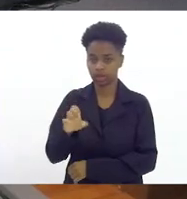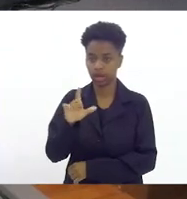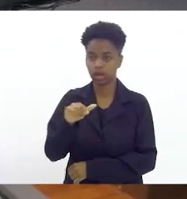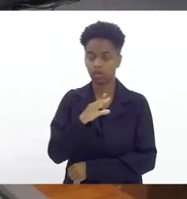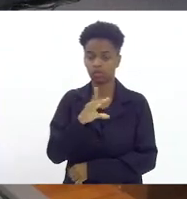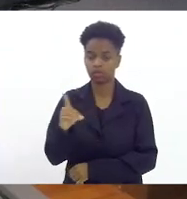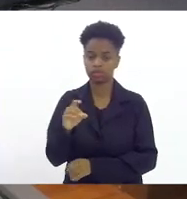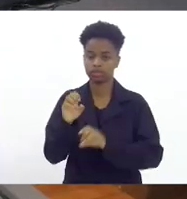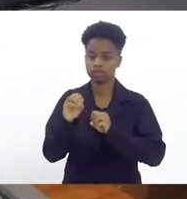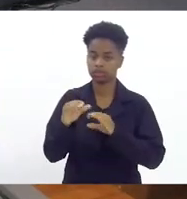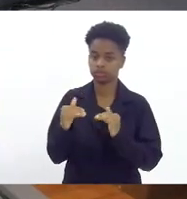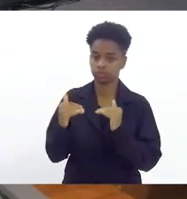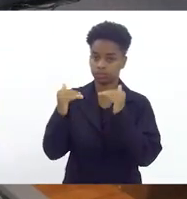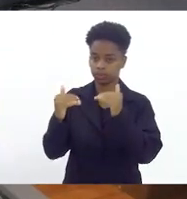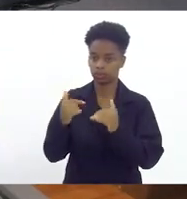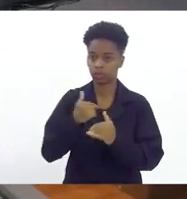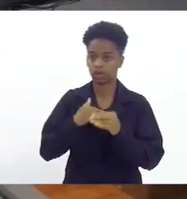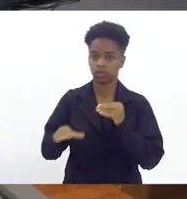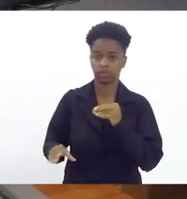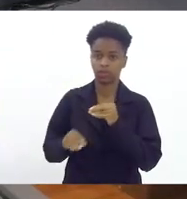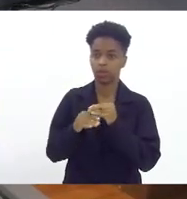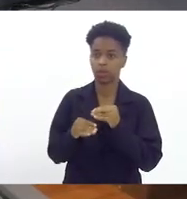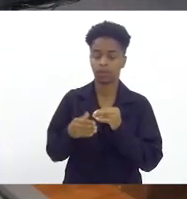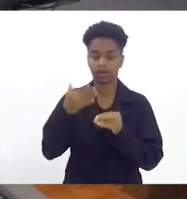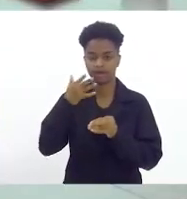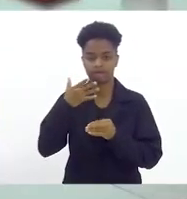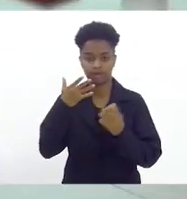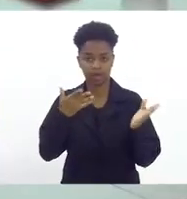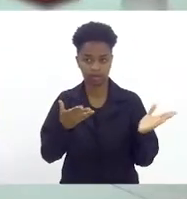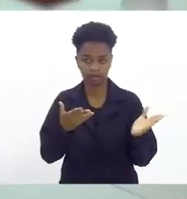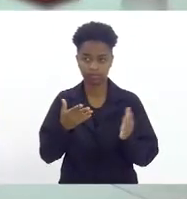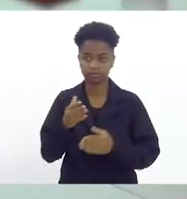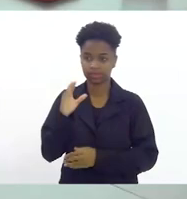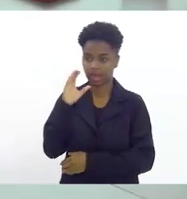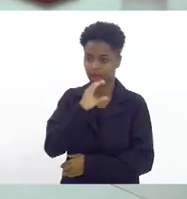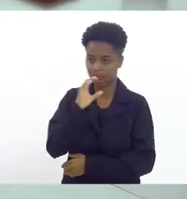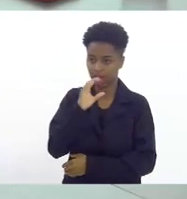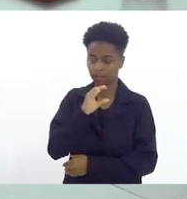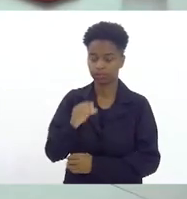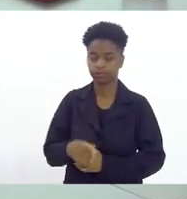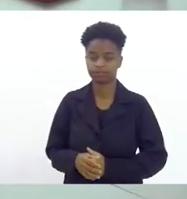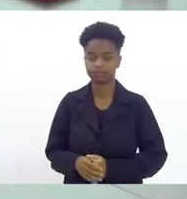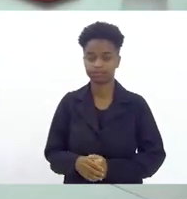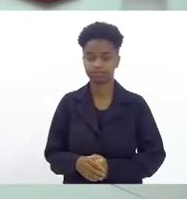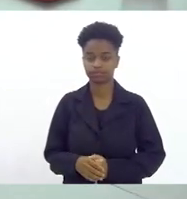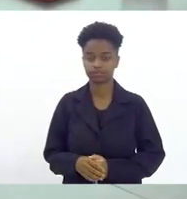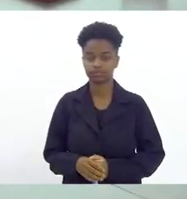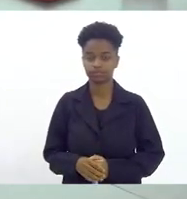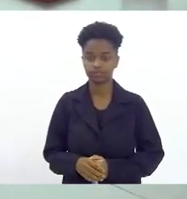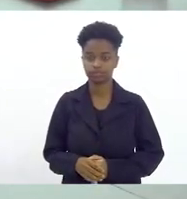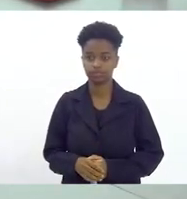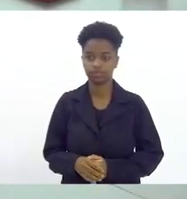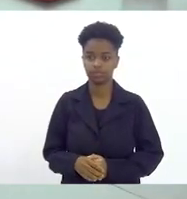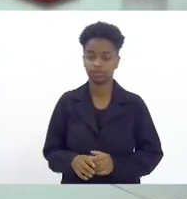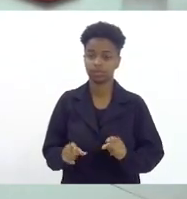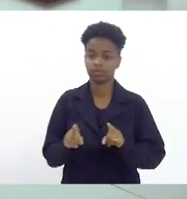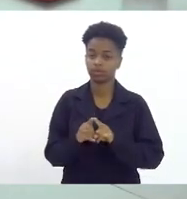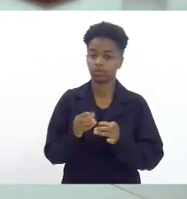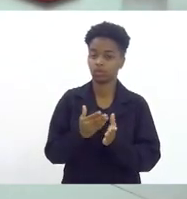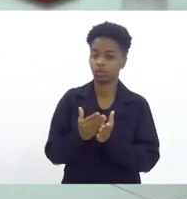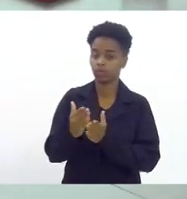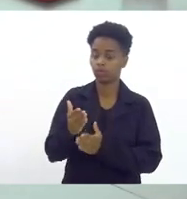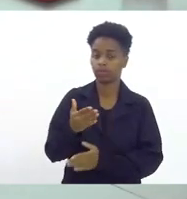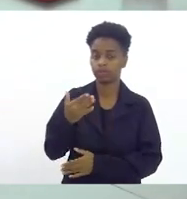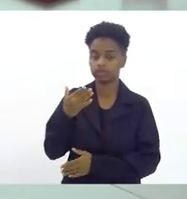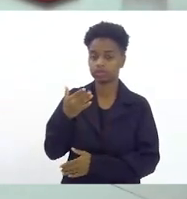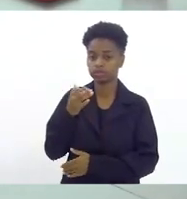superior é complementar a fala de forma muito breve iniciando dizendo que